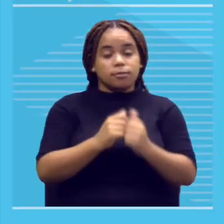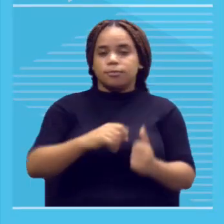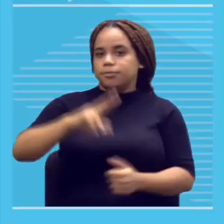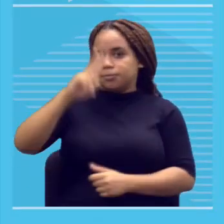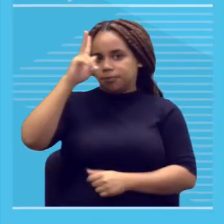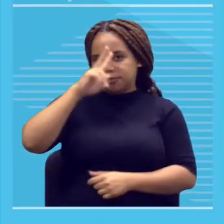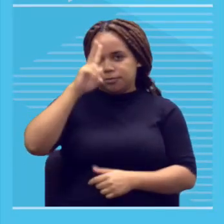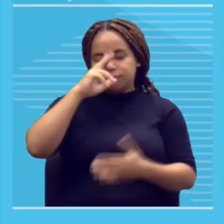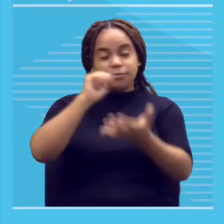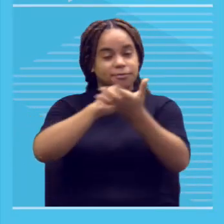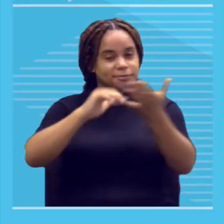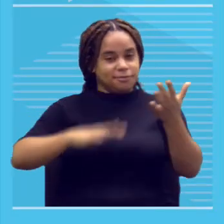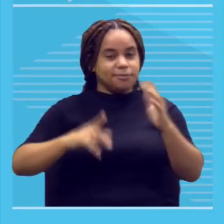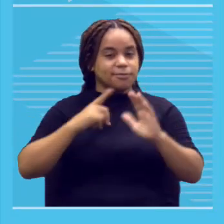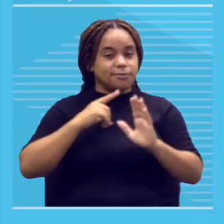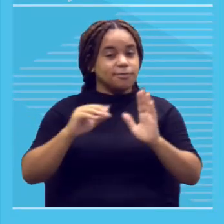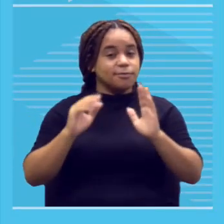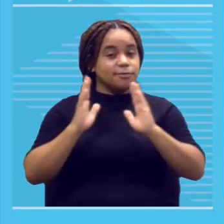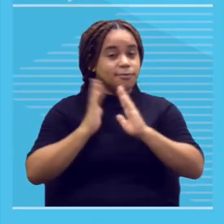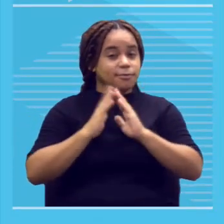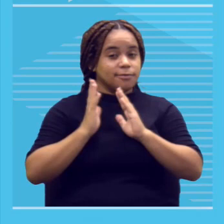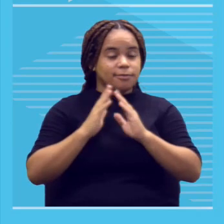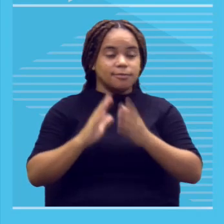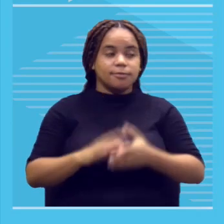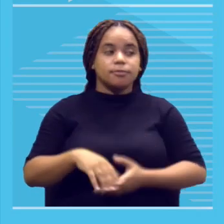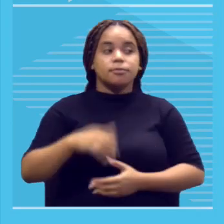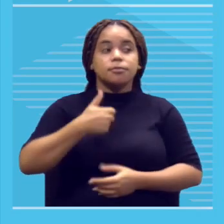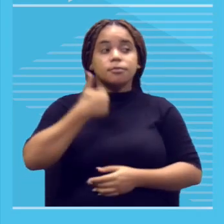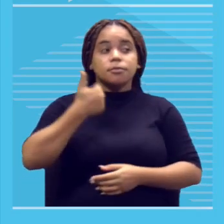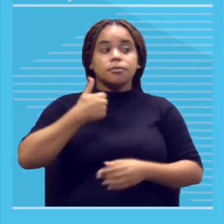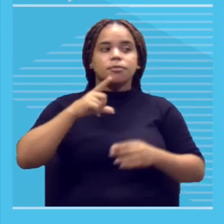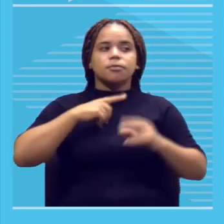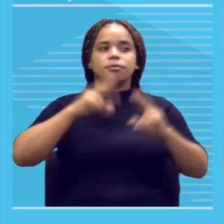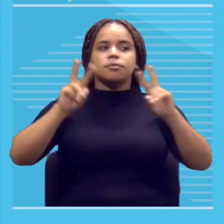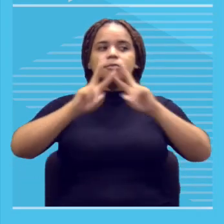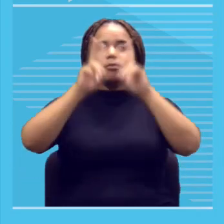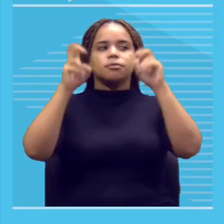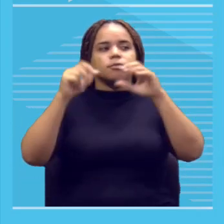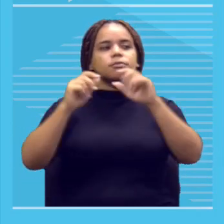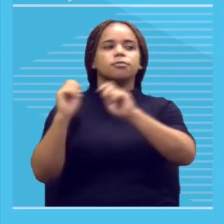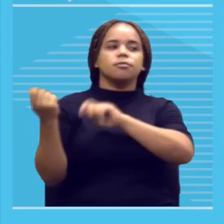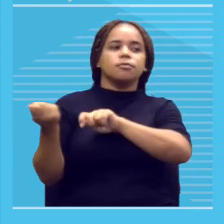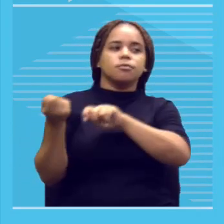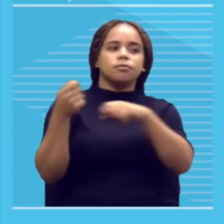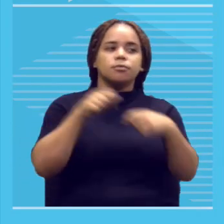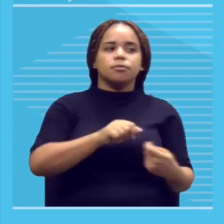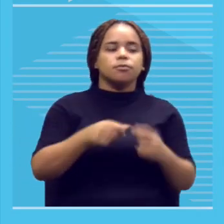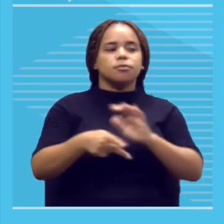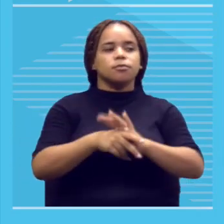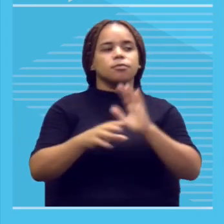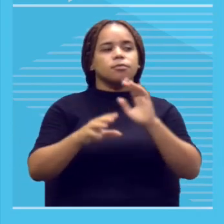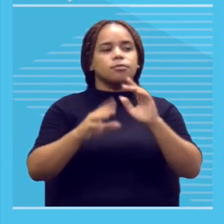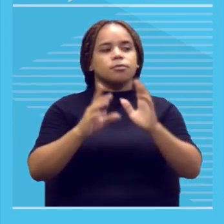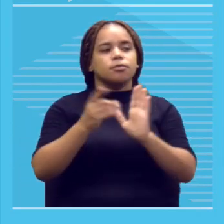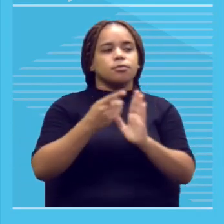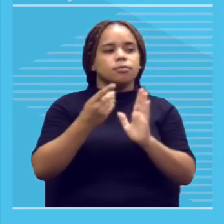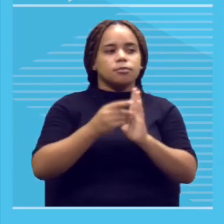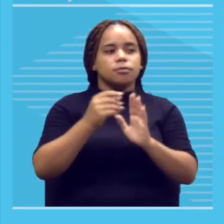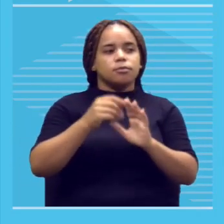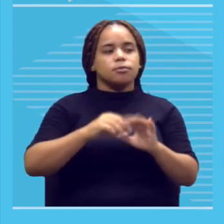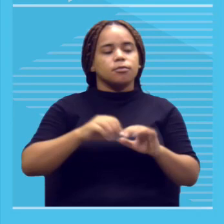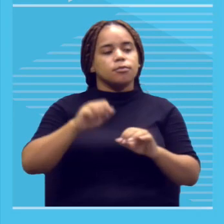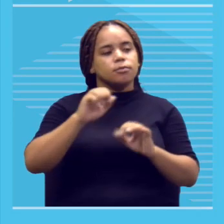ficaram para casa a primeira trata-se de uma adaptação da declaração